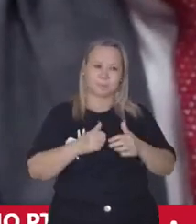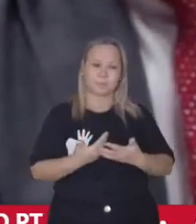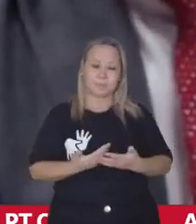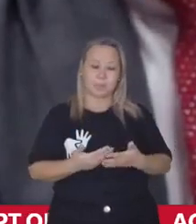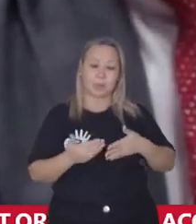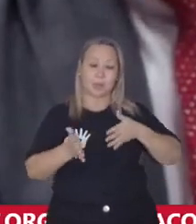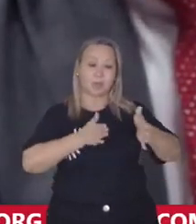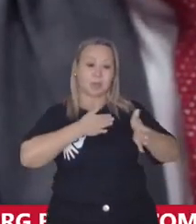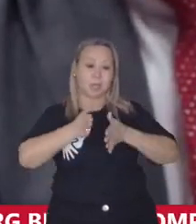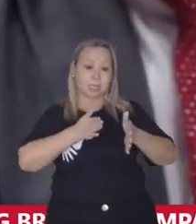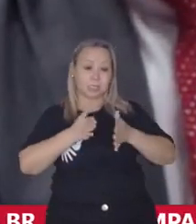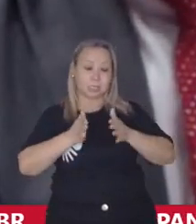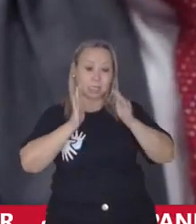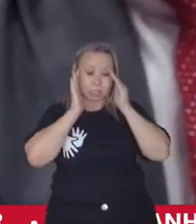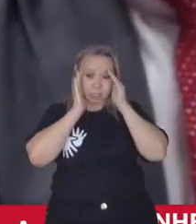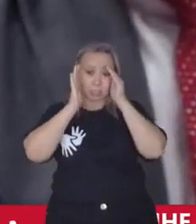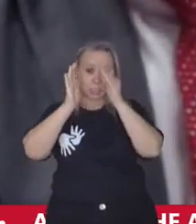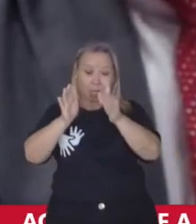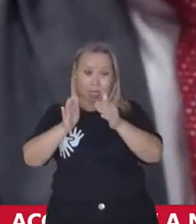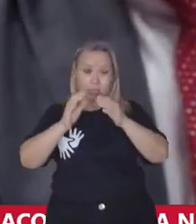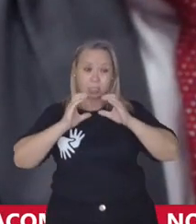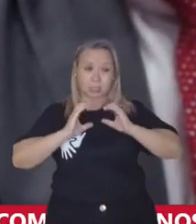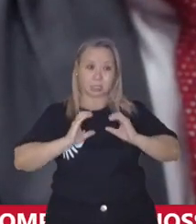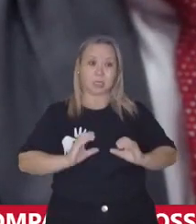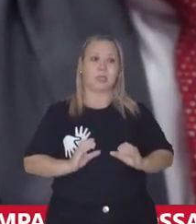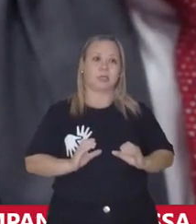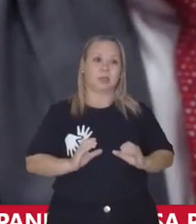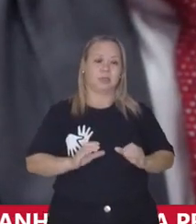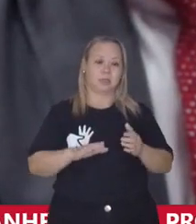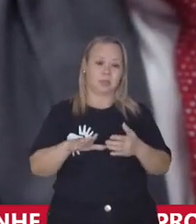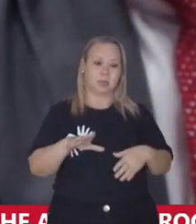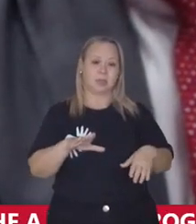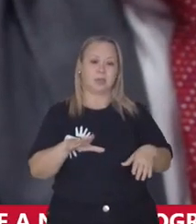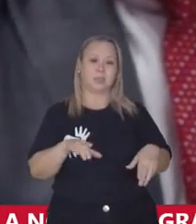acesso à dignidade, à cidadania, inclusive